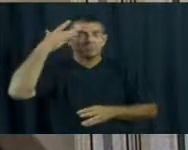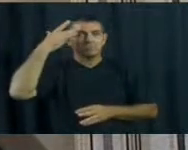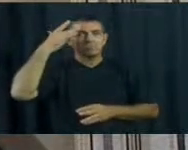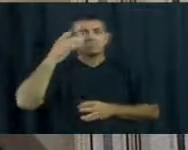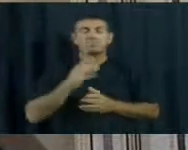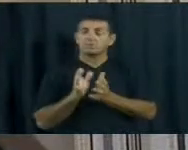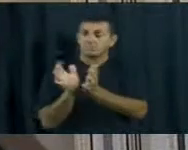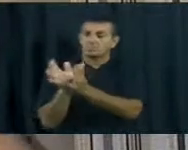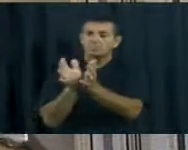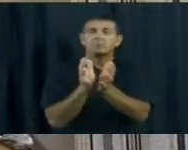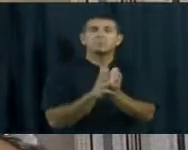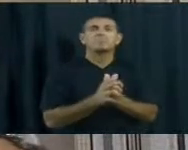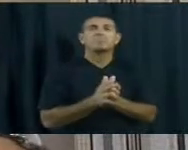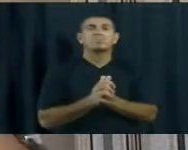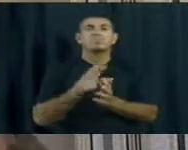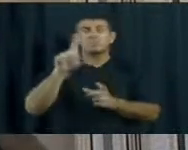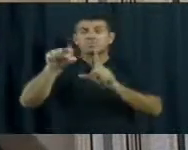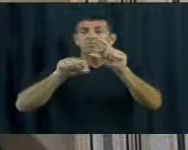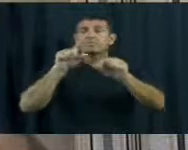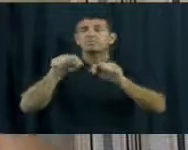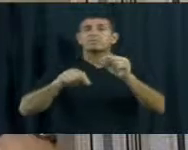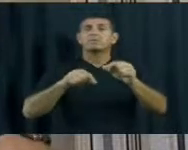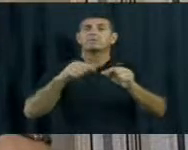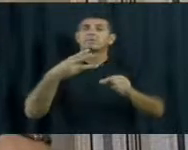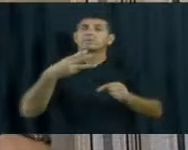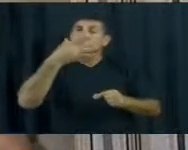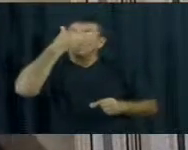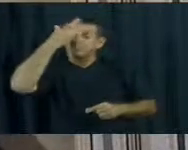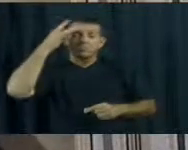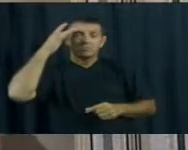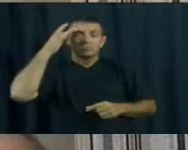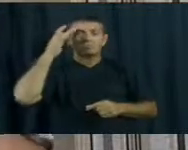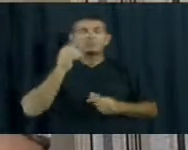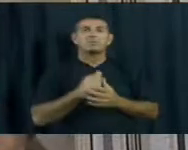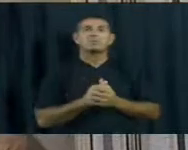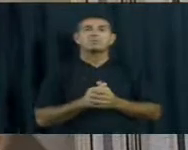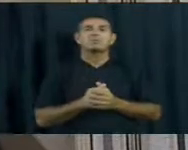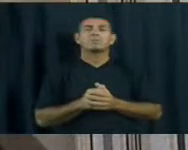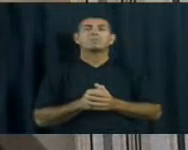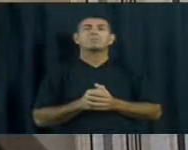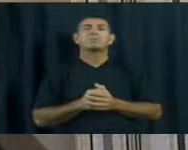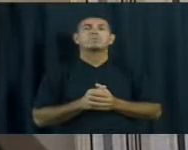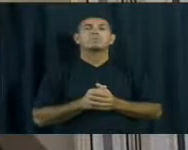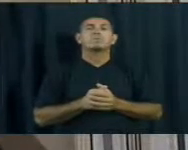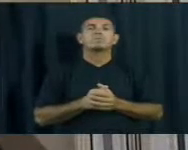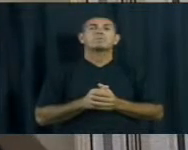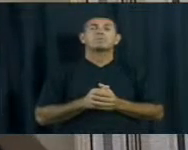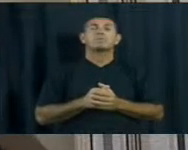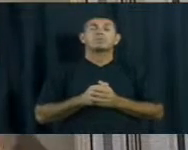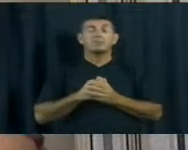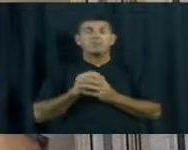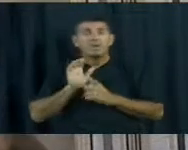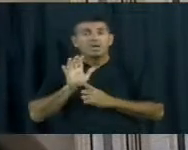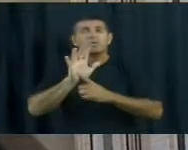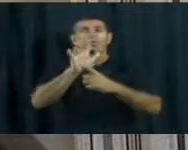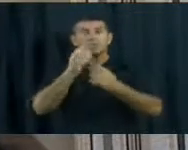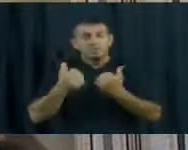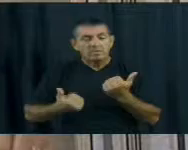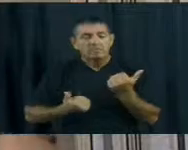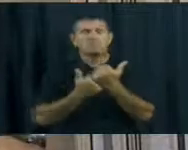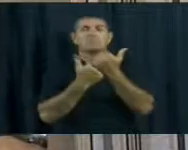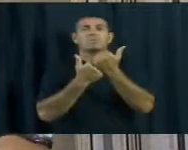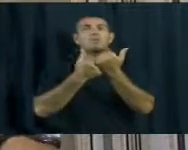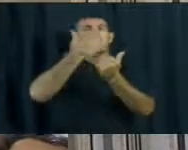várias associações lá, para poder a gente escolher, né, junto com eles, uma pessoa que represente essa